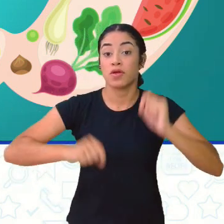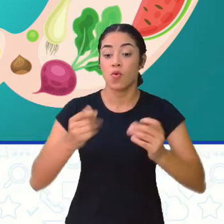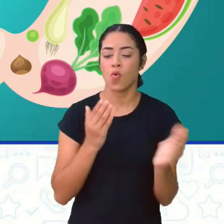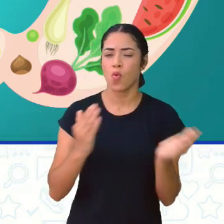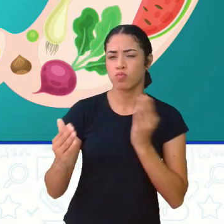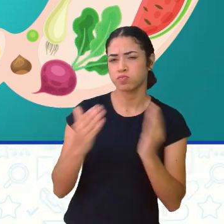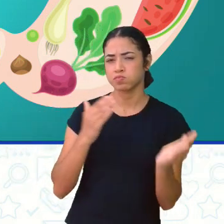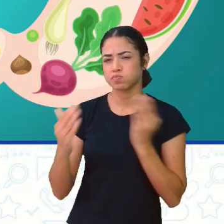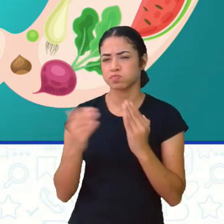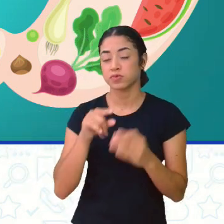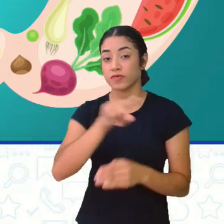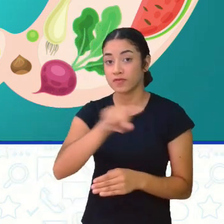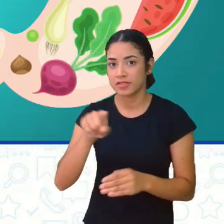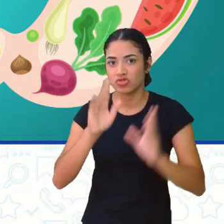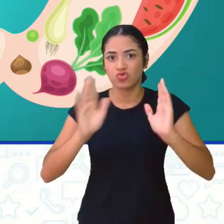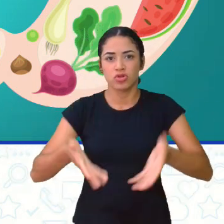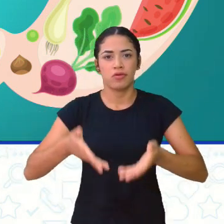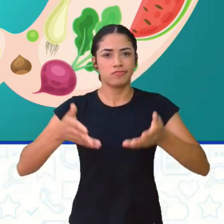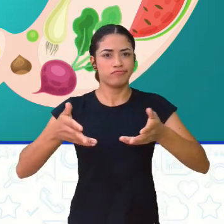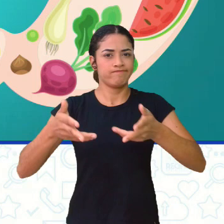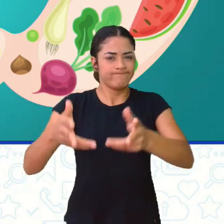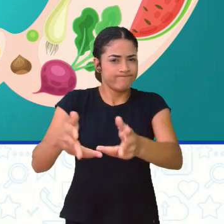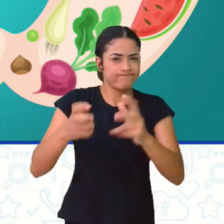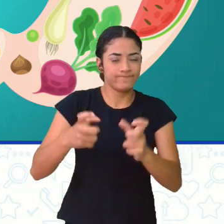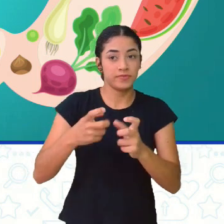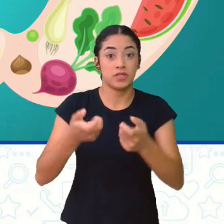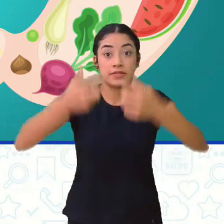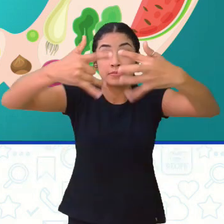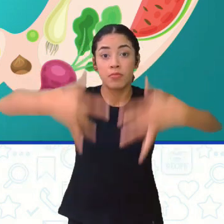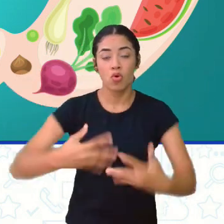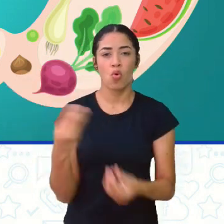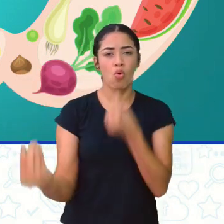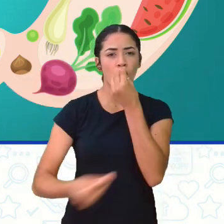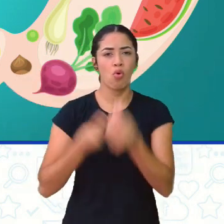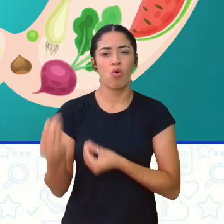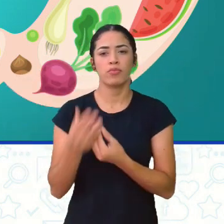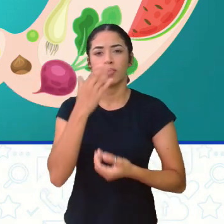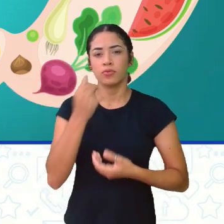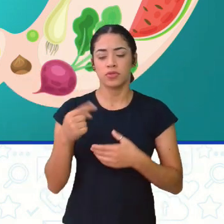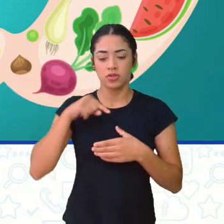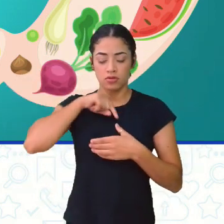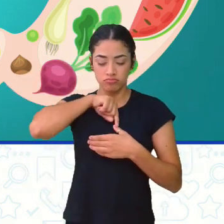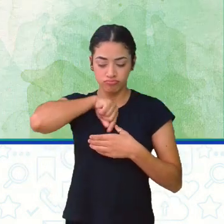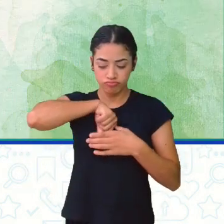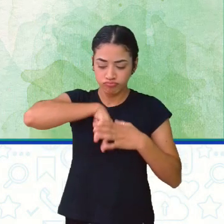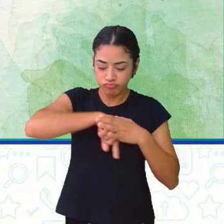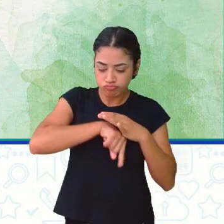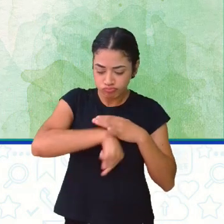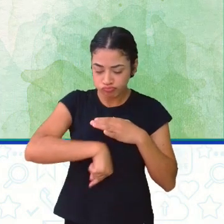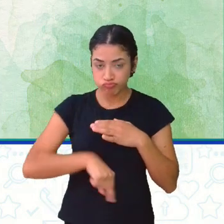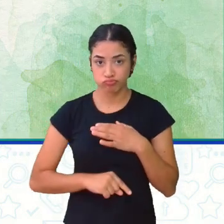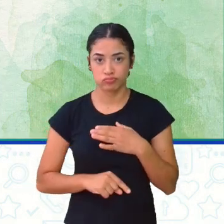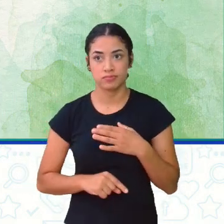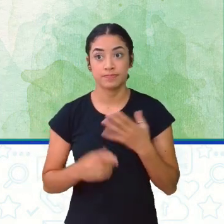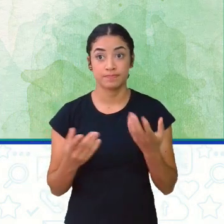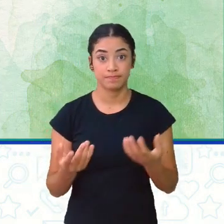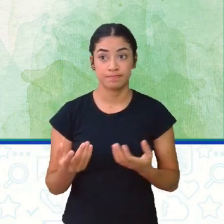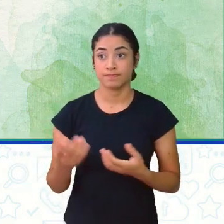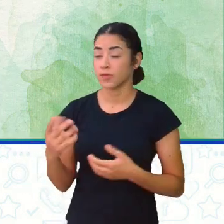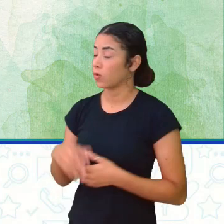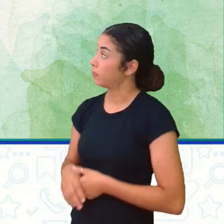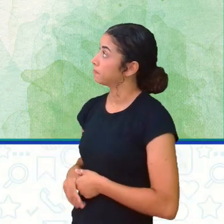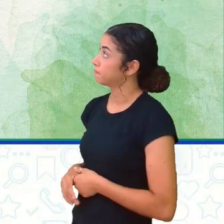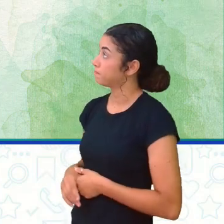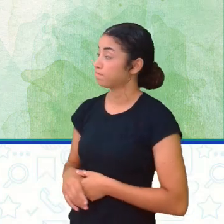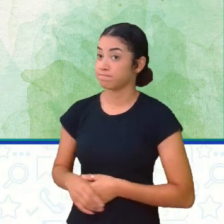vocês já conseguem, né, dizer como é que esse alimento chega dentro do nosso corpo. Vejam aí,